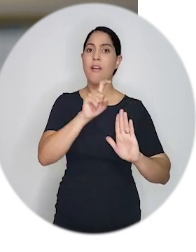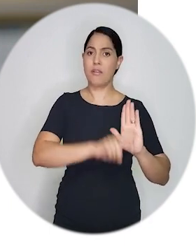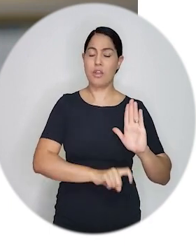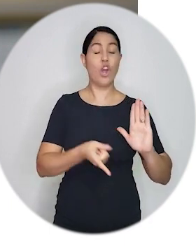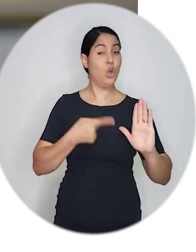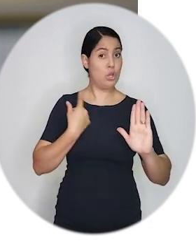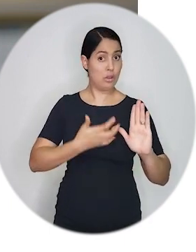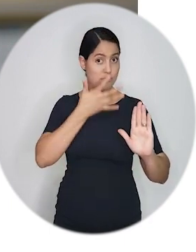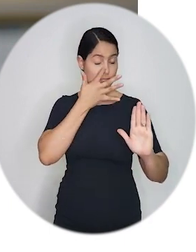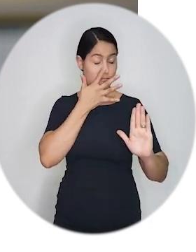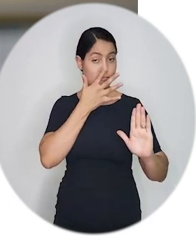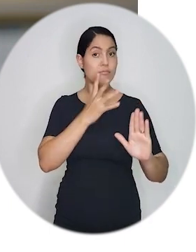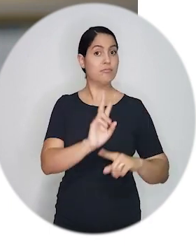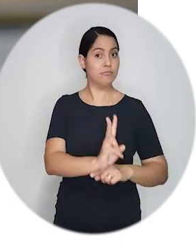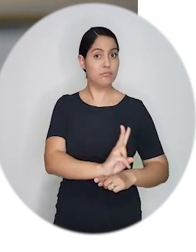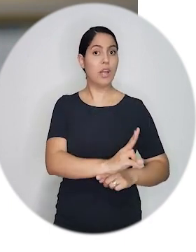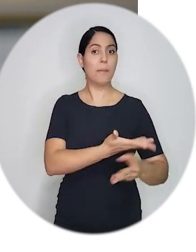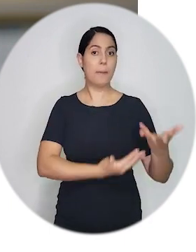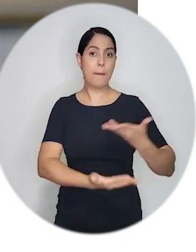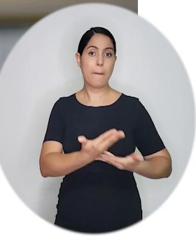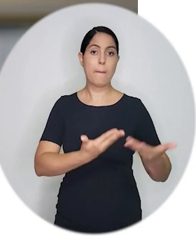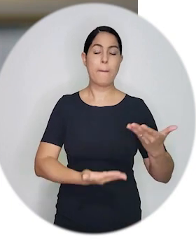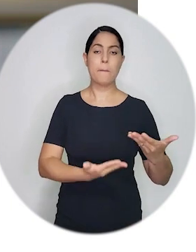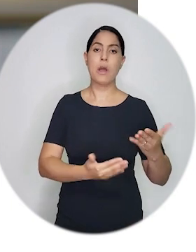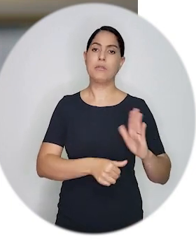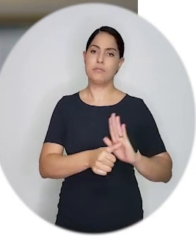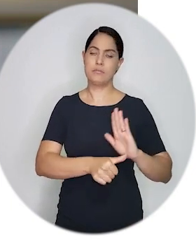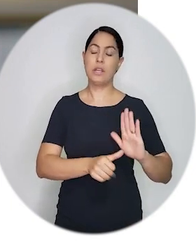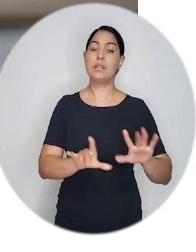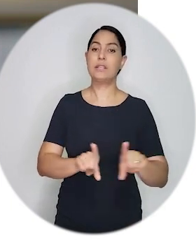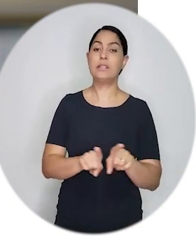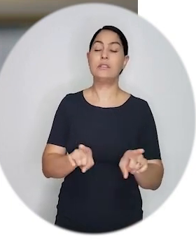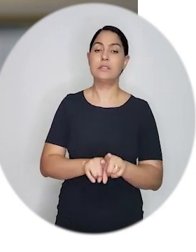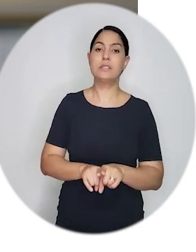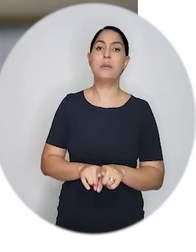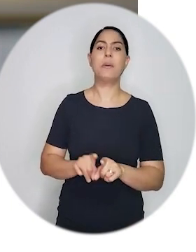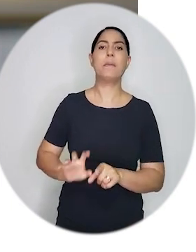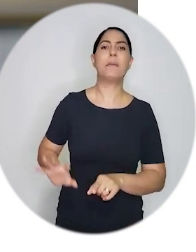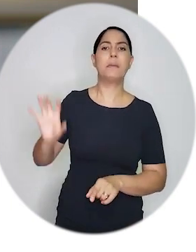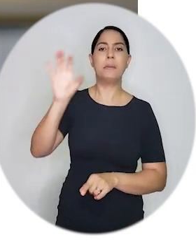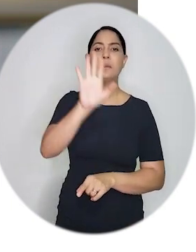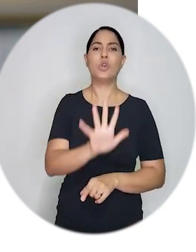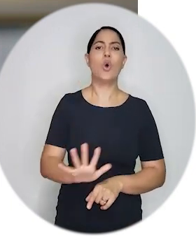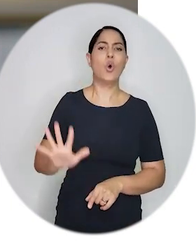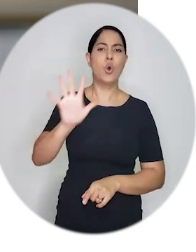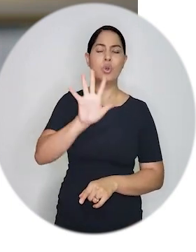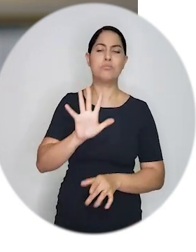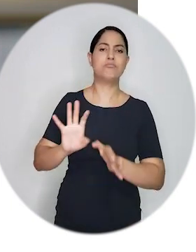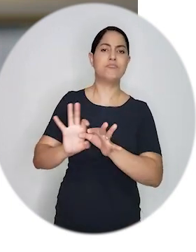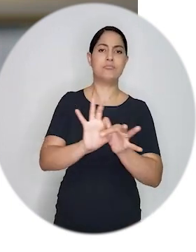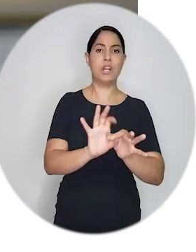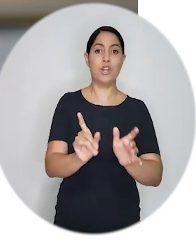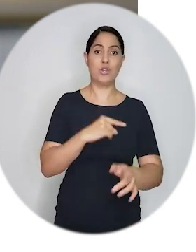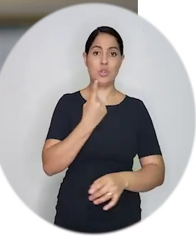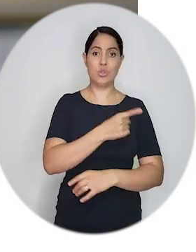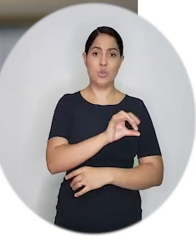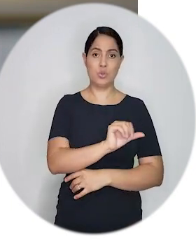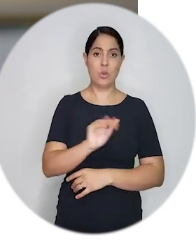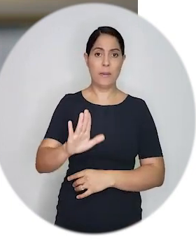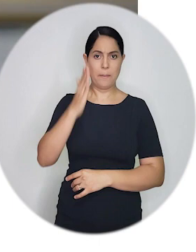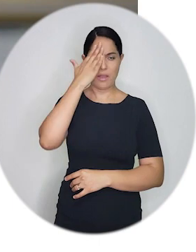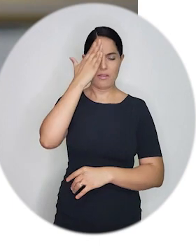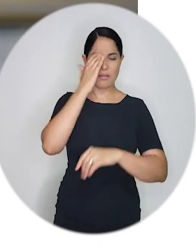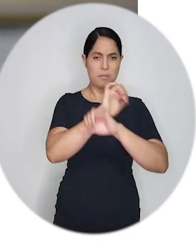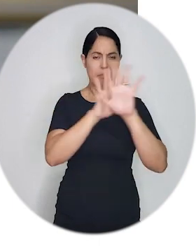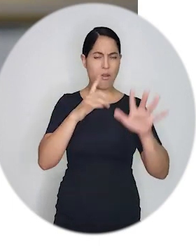força necessária para o atendimento ao pleito vem da união da advocacia em todos os cantos do país. A Ordem também crê